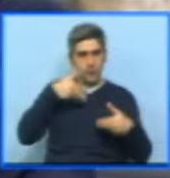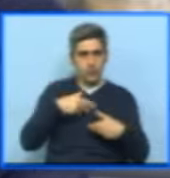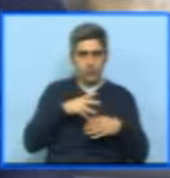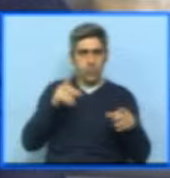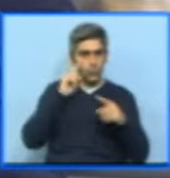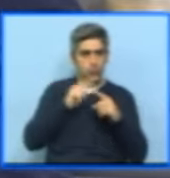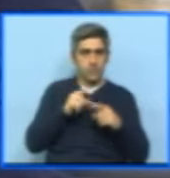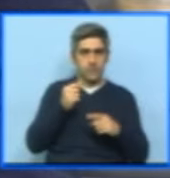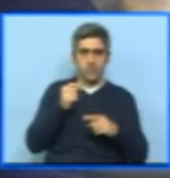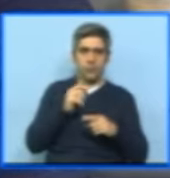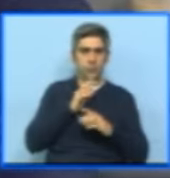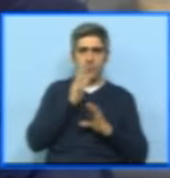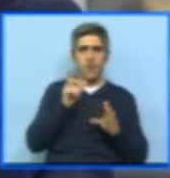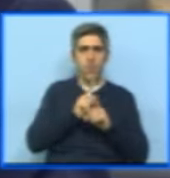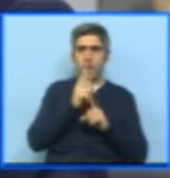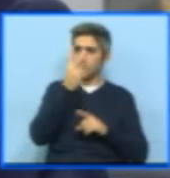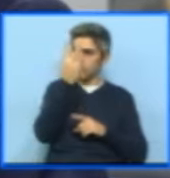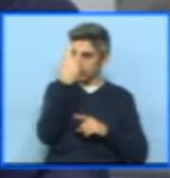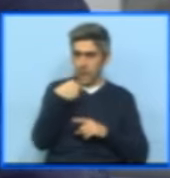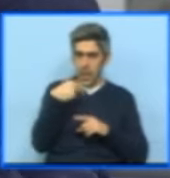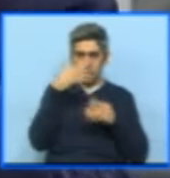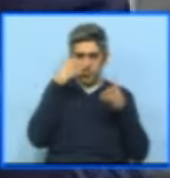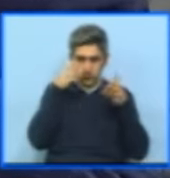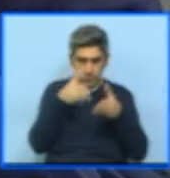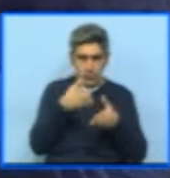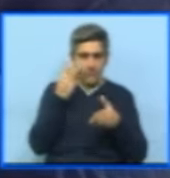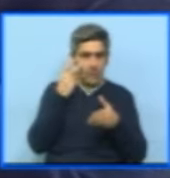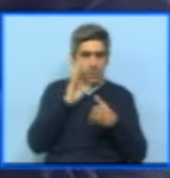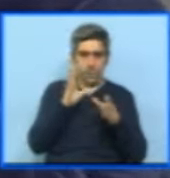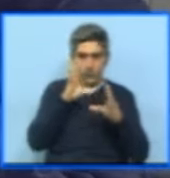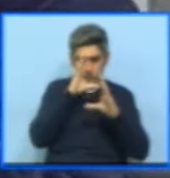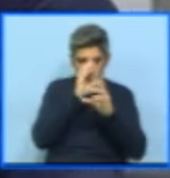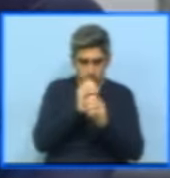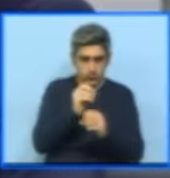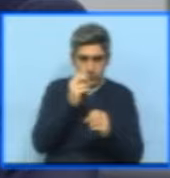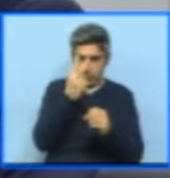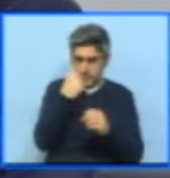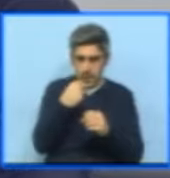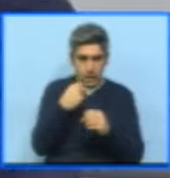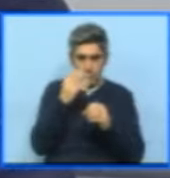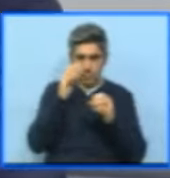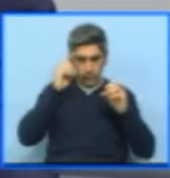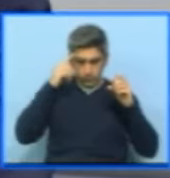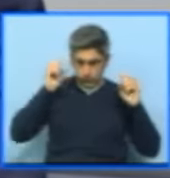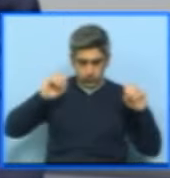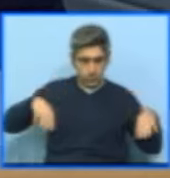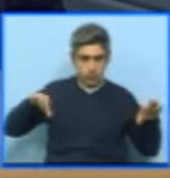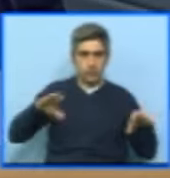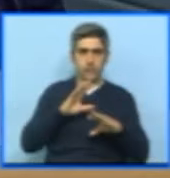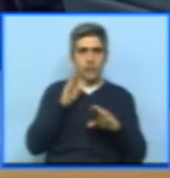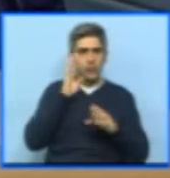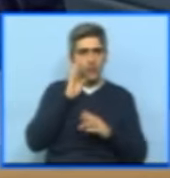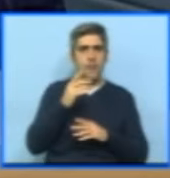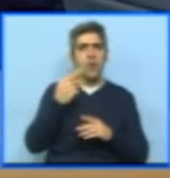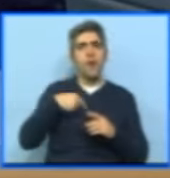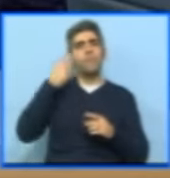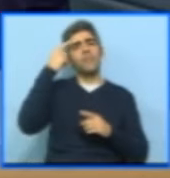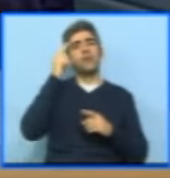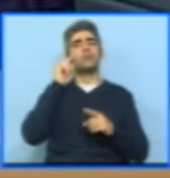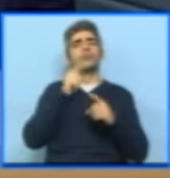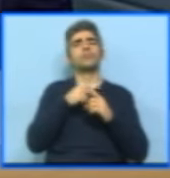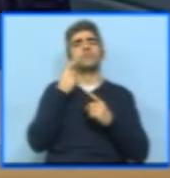para isso, estamos completamente ceguinhos na vida e até pensando que estamos à procura da felicidade. É